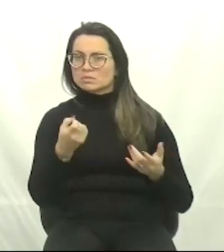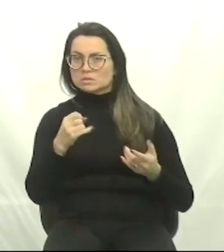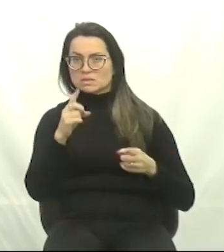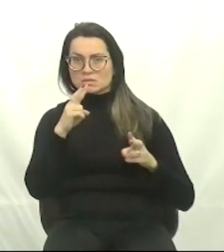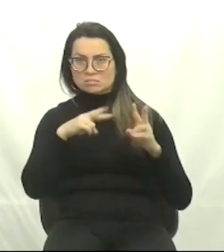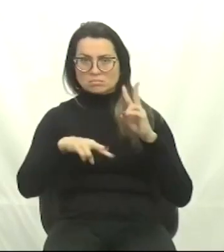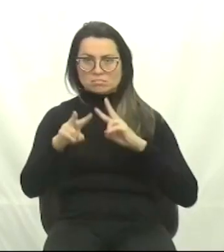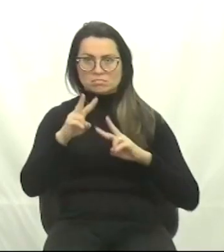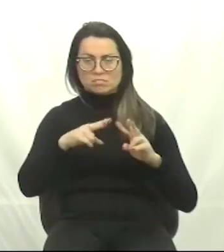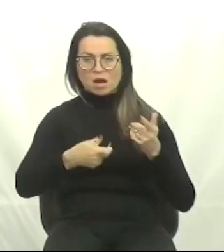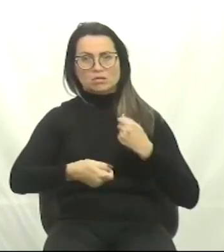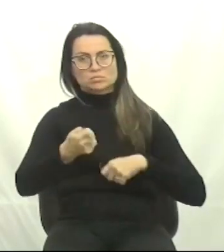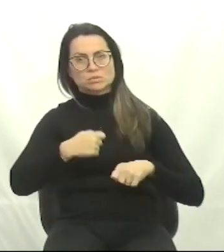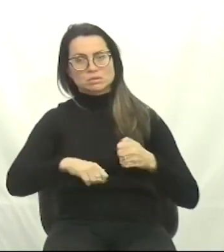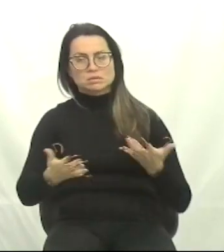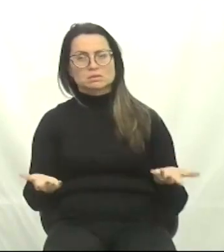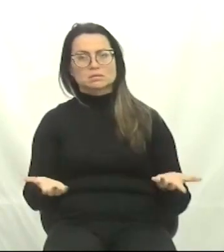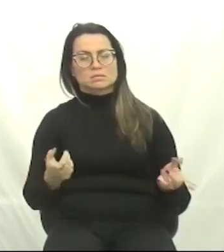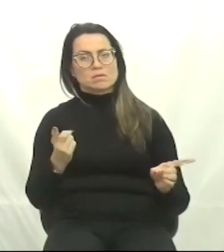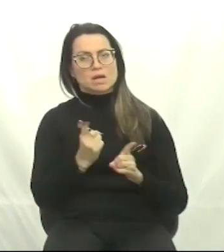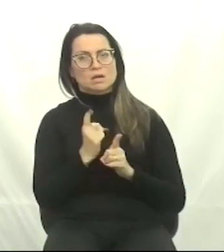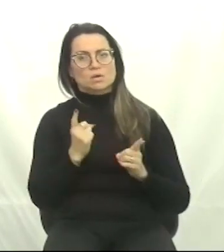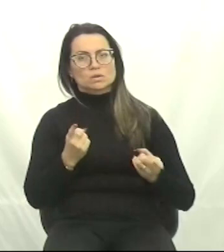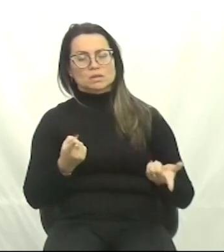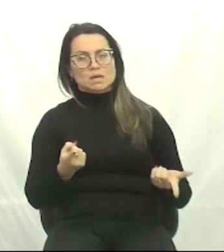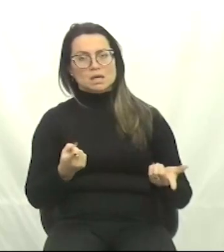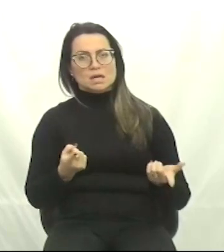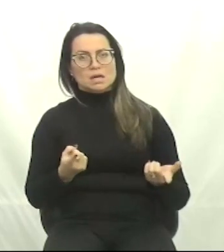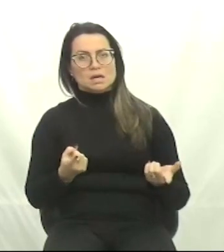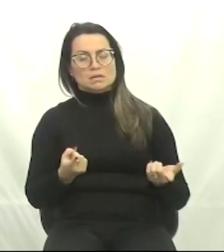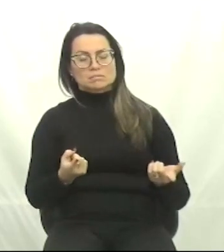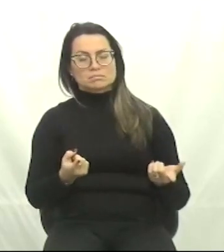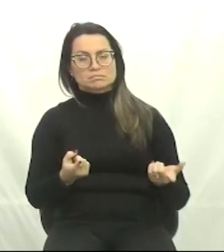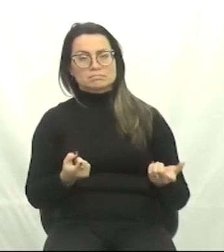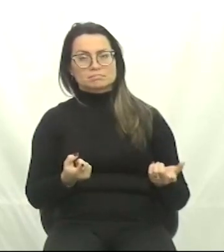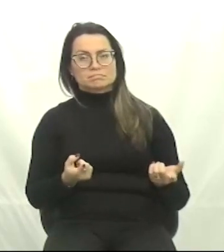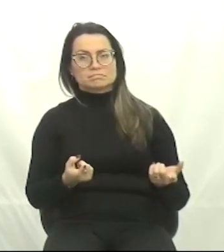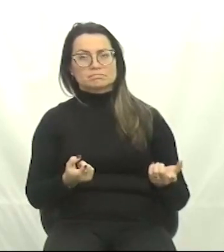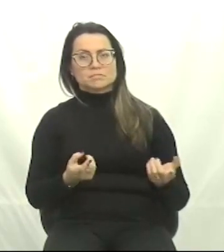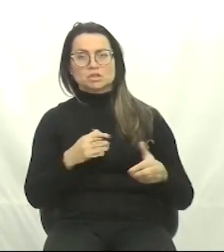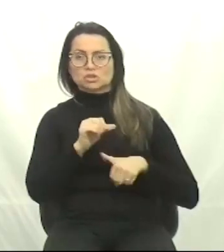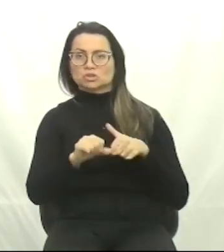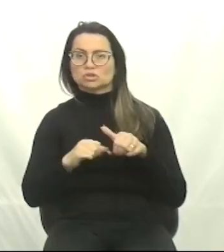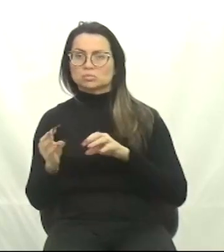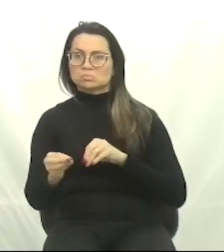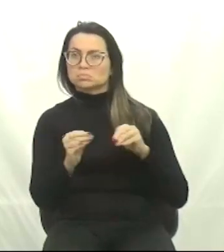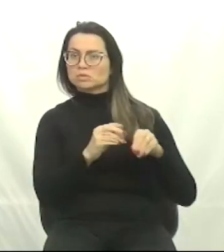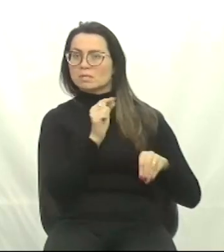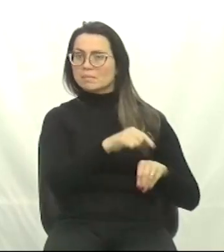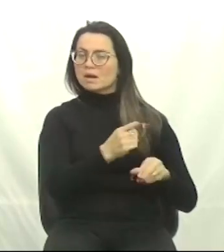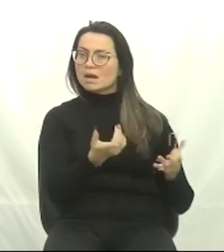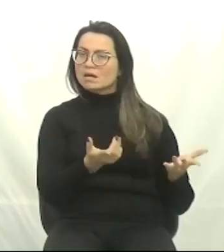básica de gestão, a gente vai encontrar possibilidade de colocar naquele local